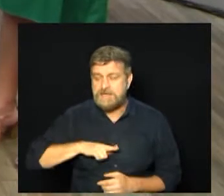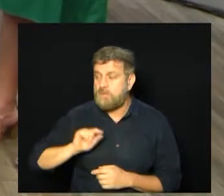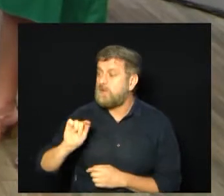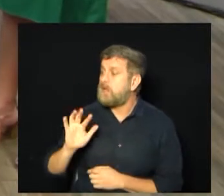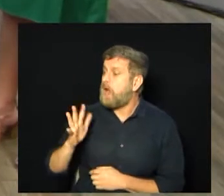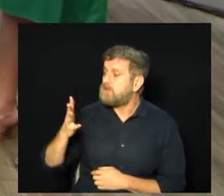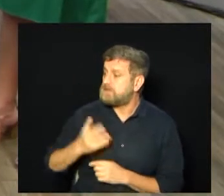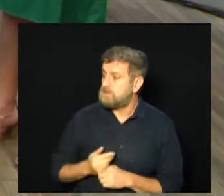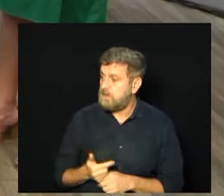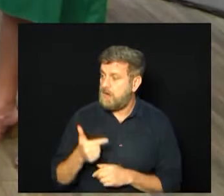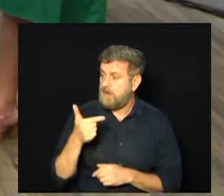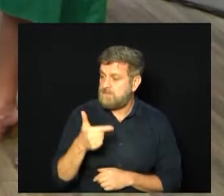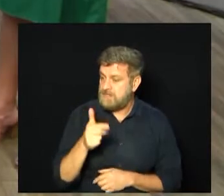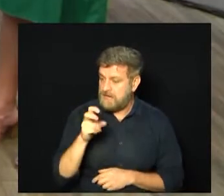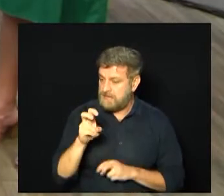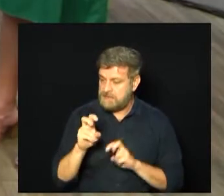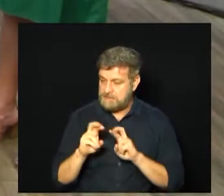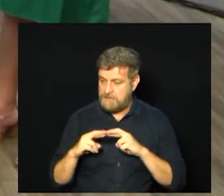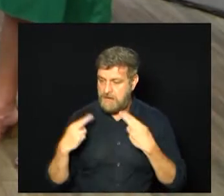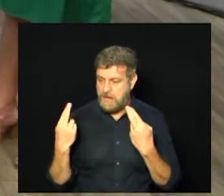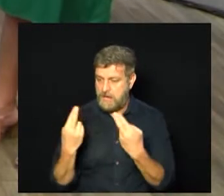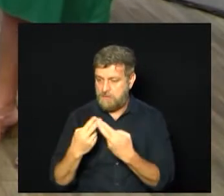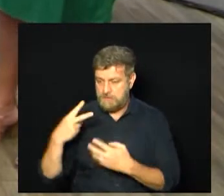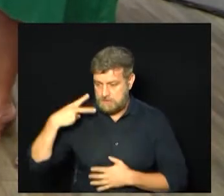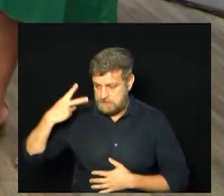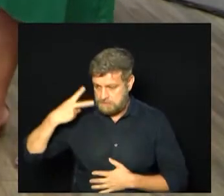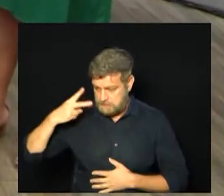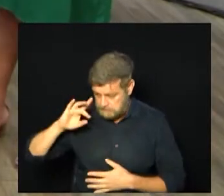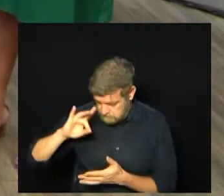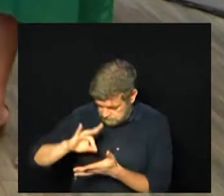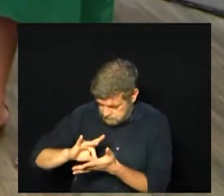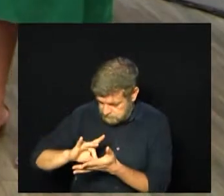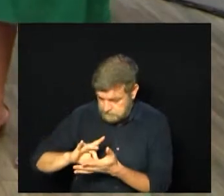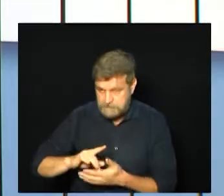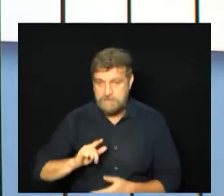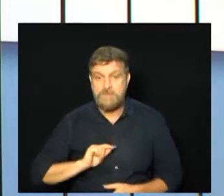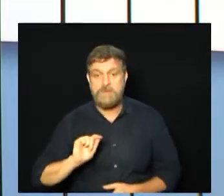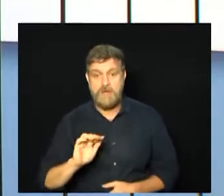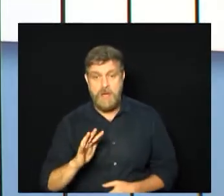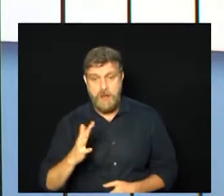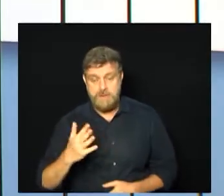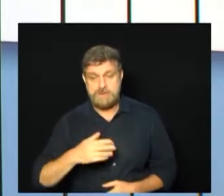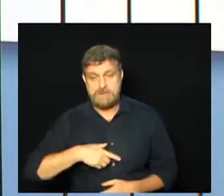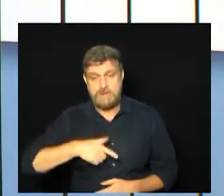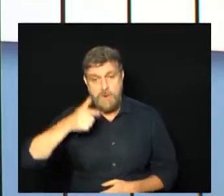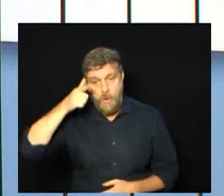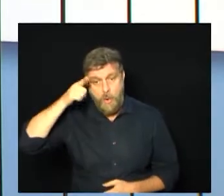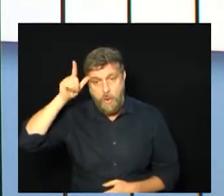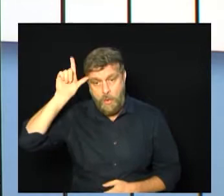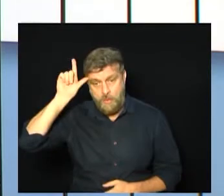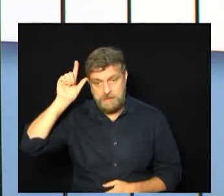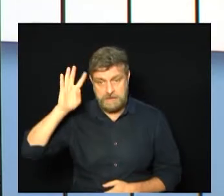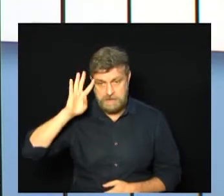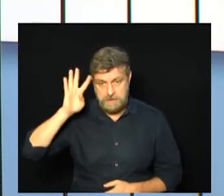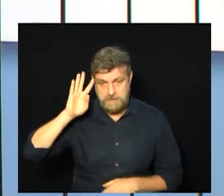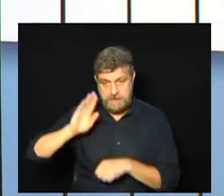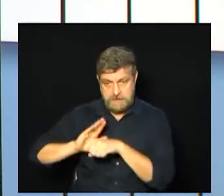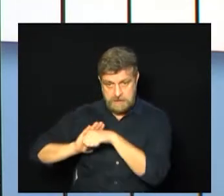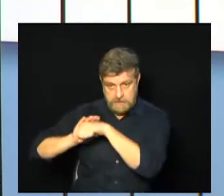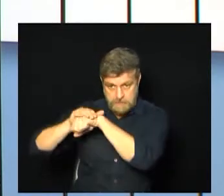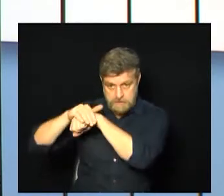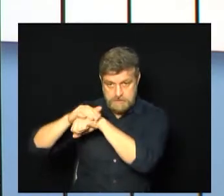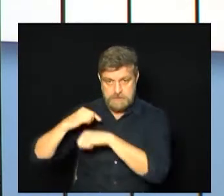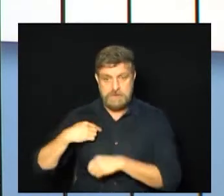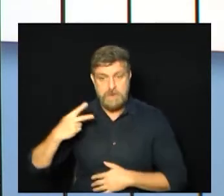a 25ª reunião ordinária. E na 25ª reunião que aconteceu na noite desta quarta-feira, os